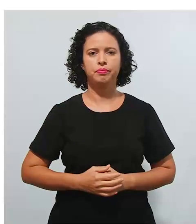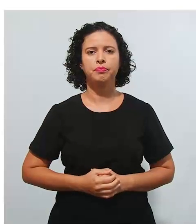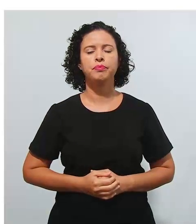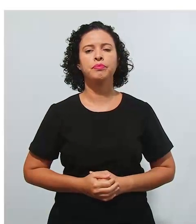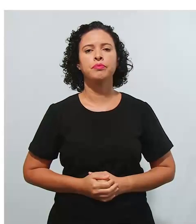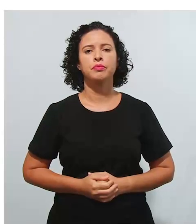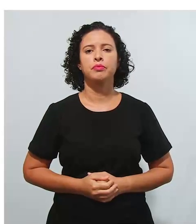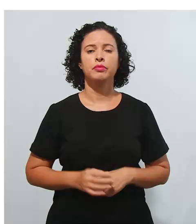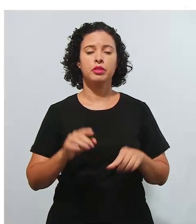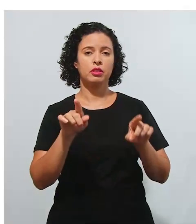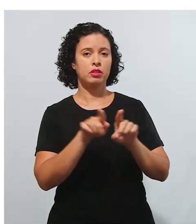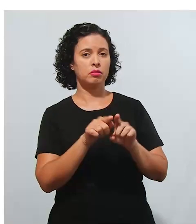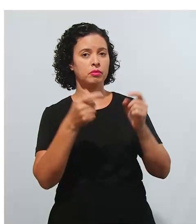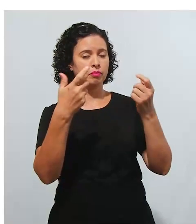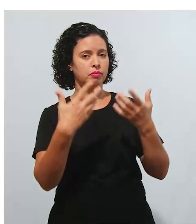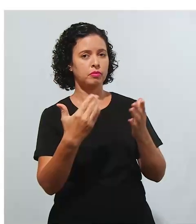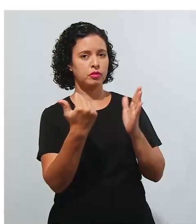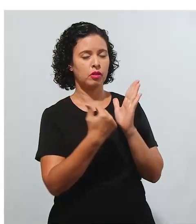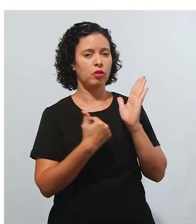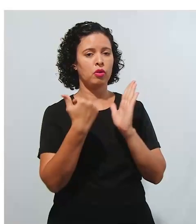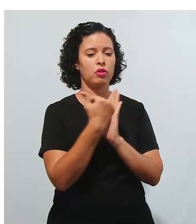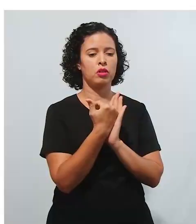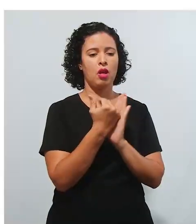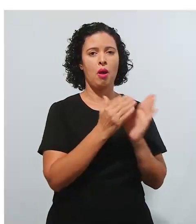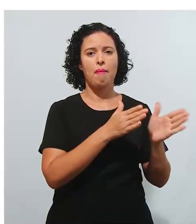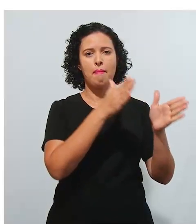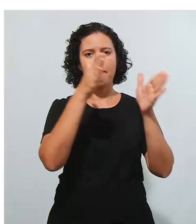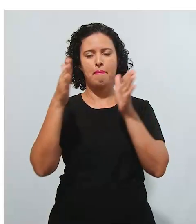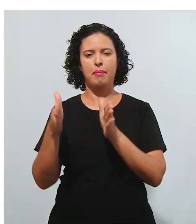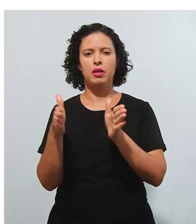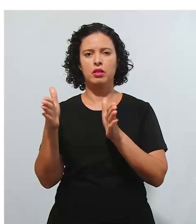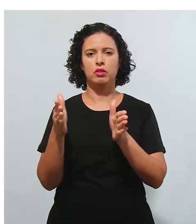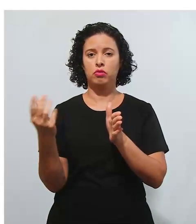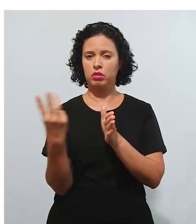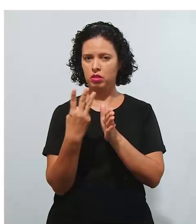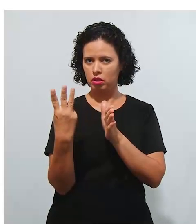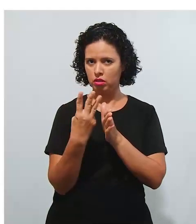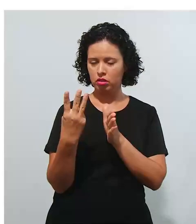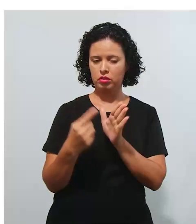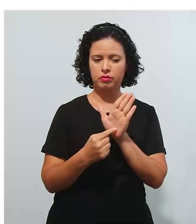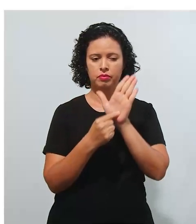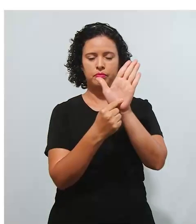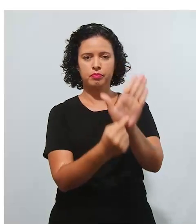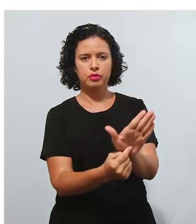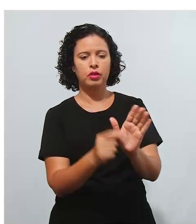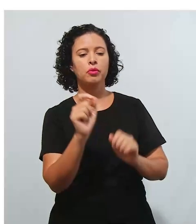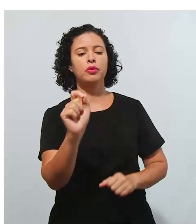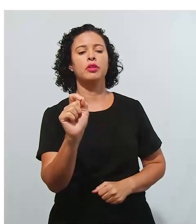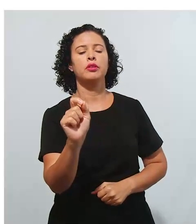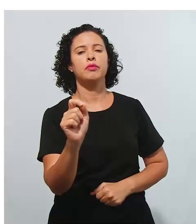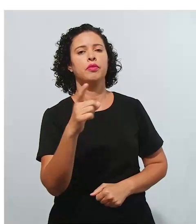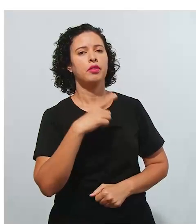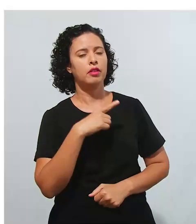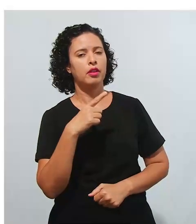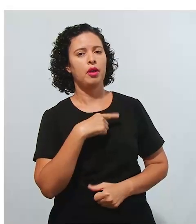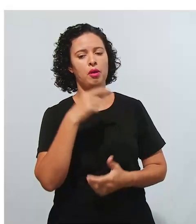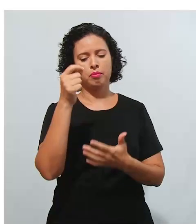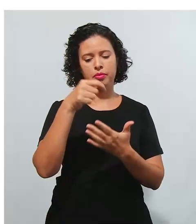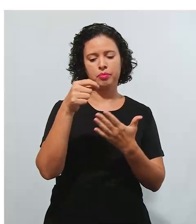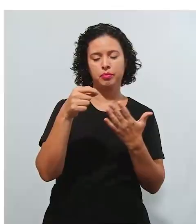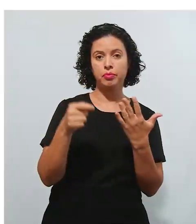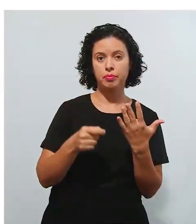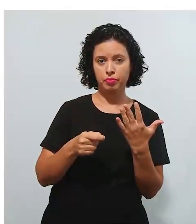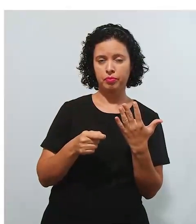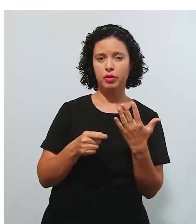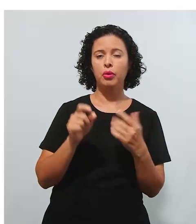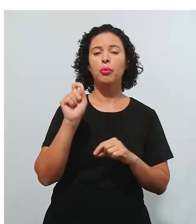E aí, falando de uma outra fase, a fase número 3, a gente vai apresentar alternativas. Pode ser